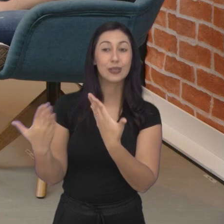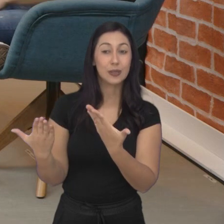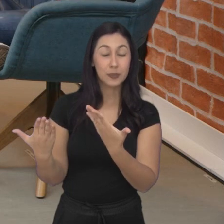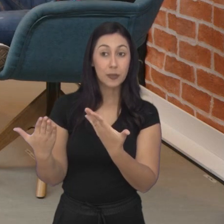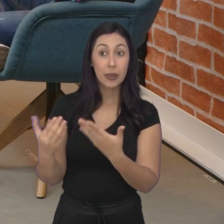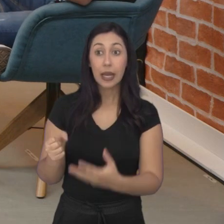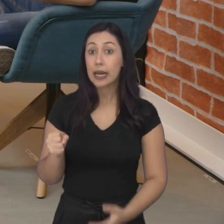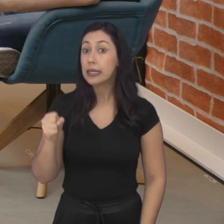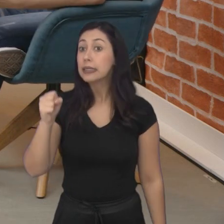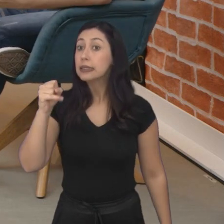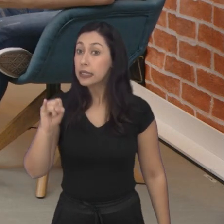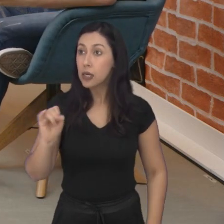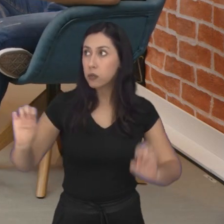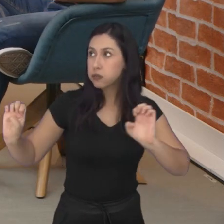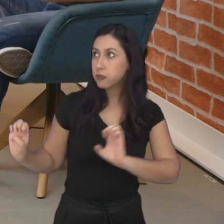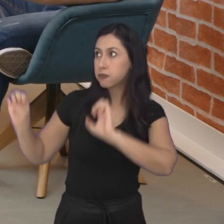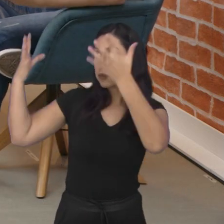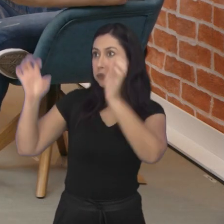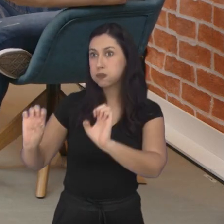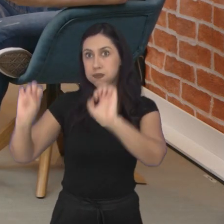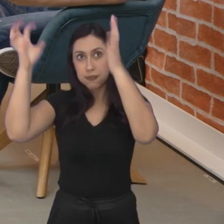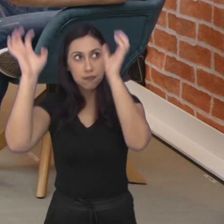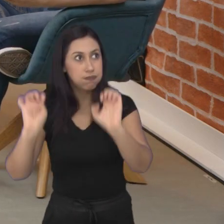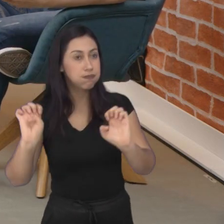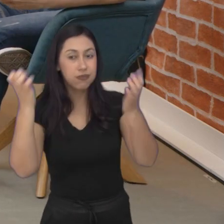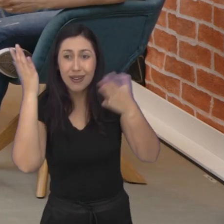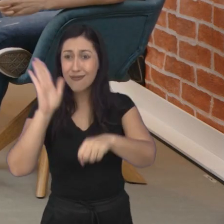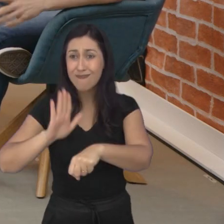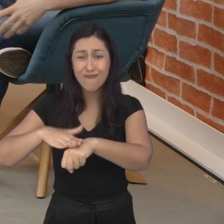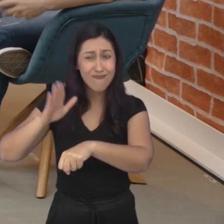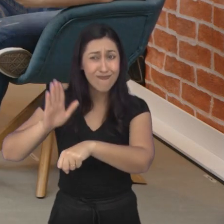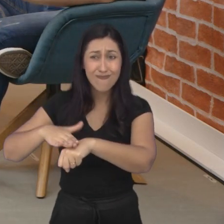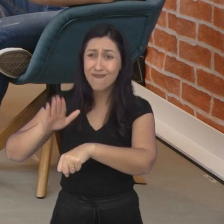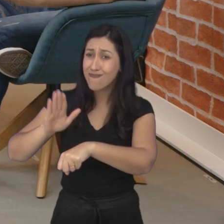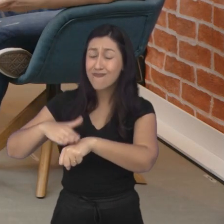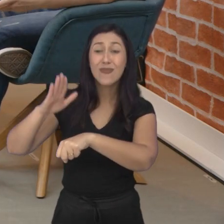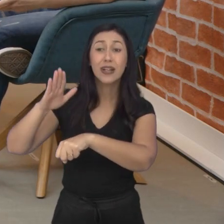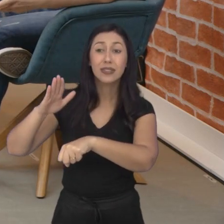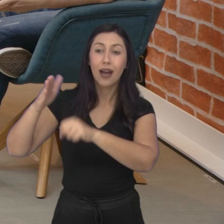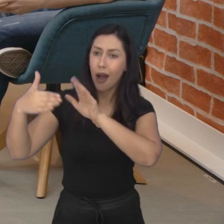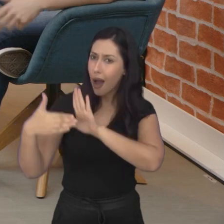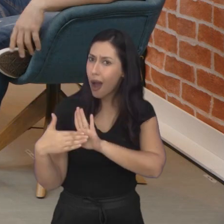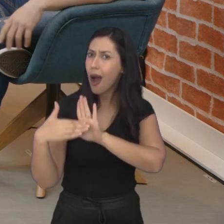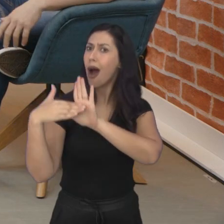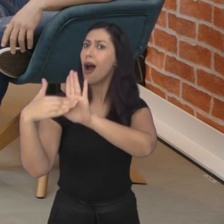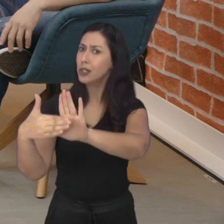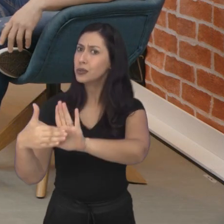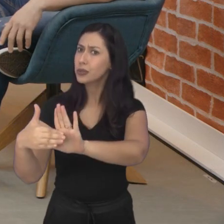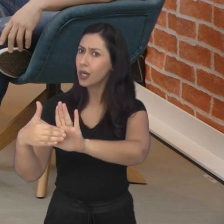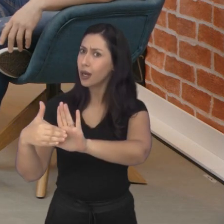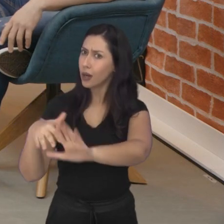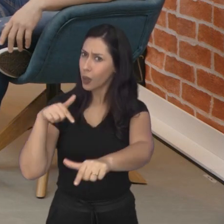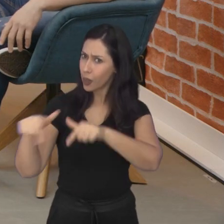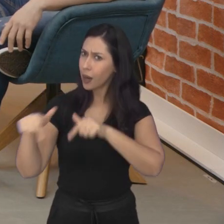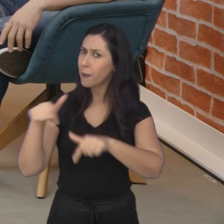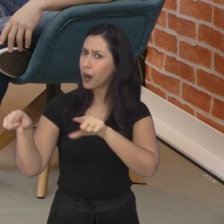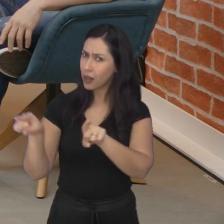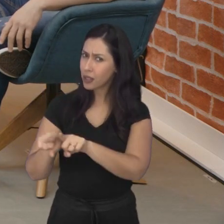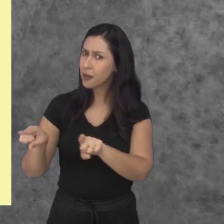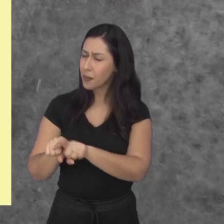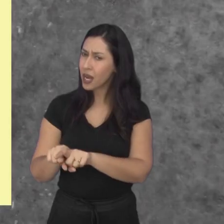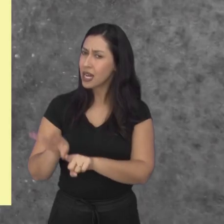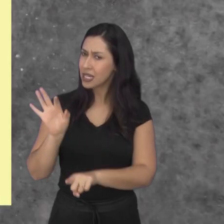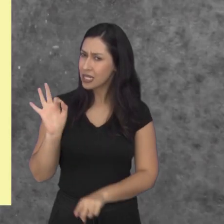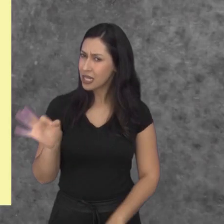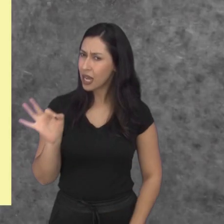que quanto mais eventos culturais a gente tiver, quanto mais manifestações, isso acaba servindo de combustível para você, para o seu trabalho também,